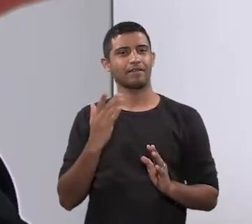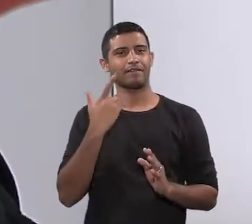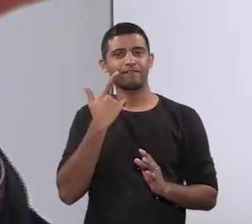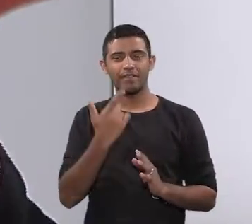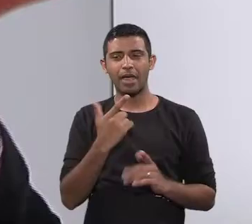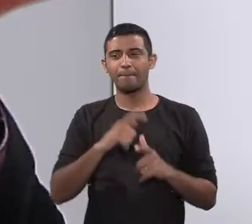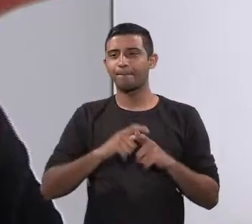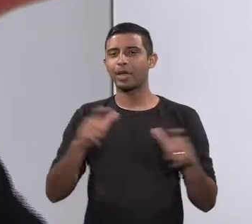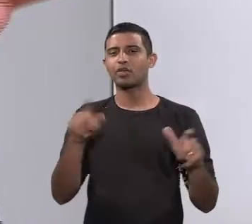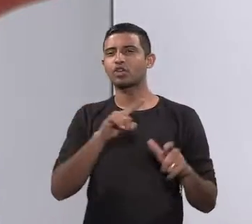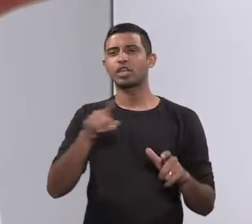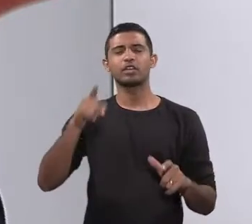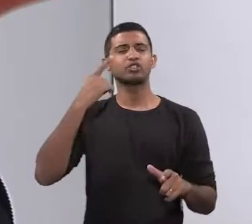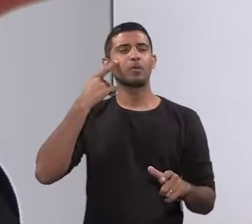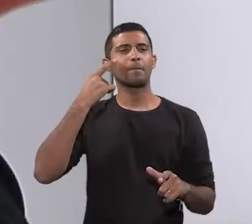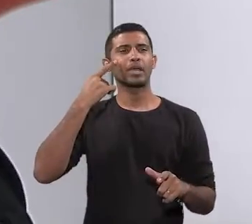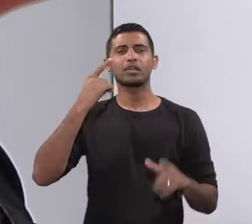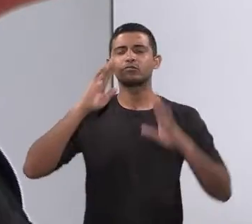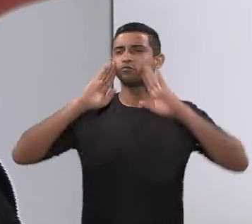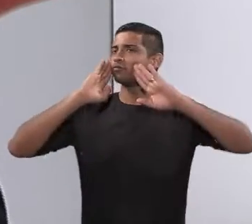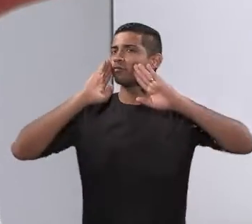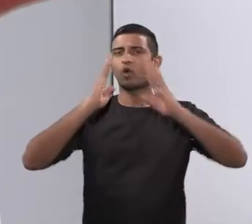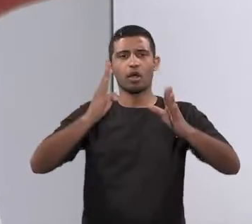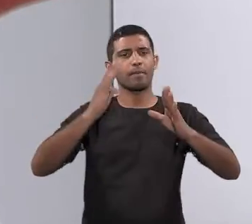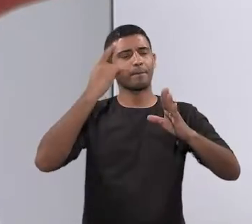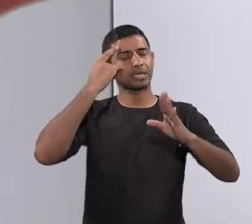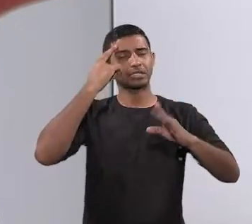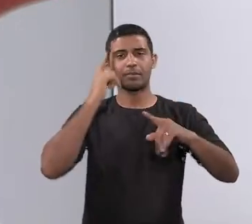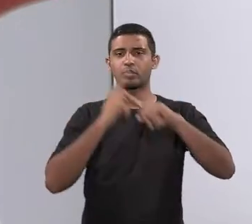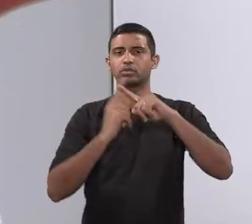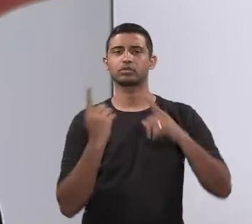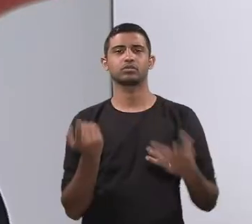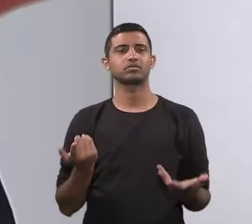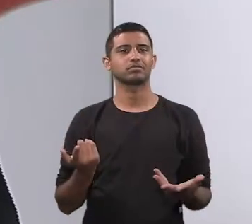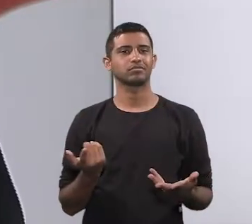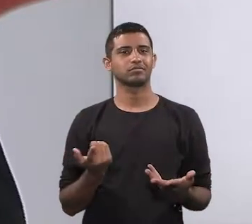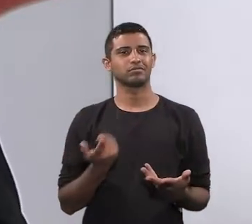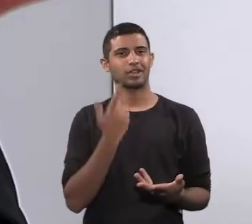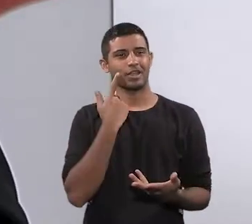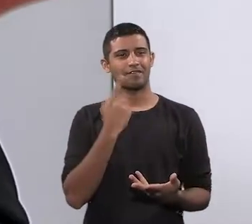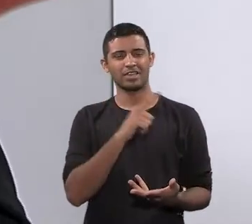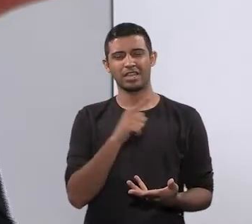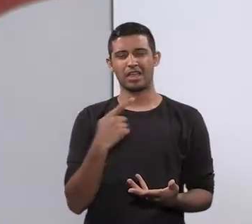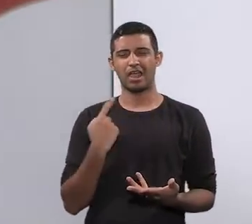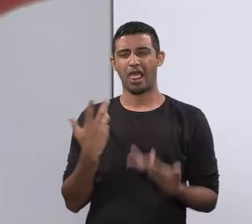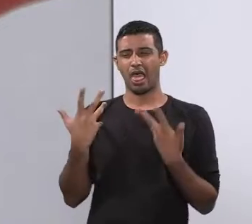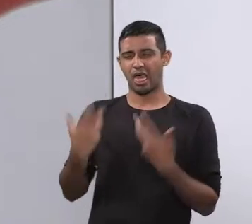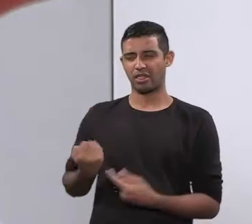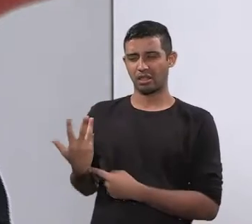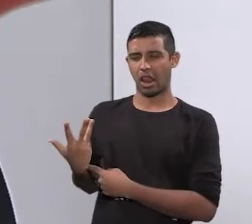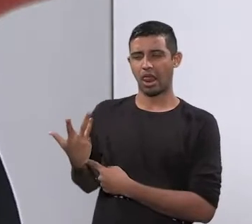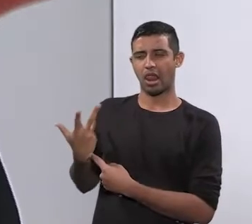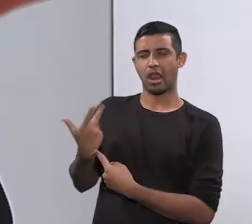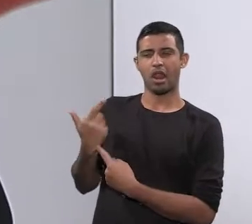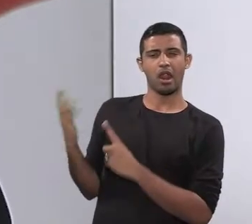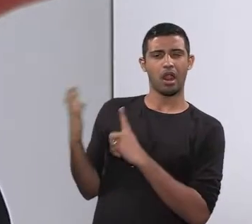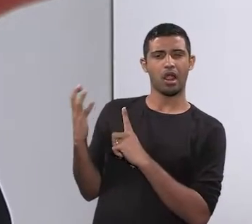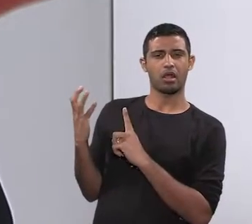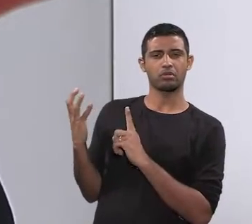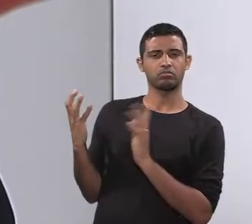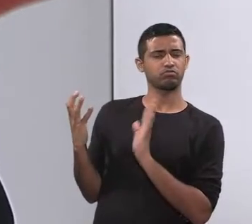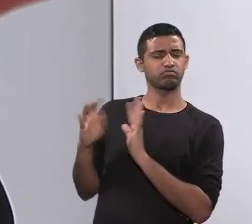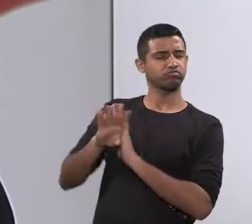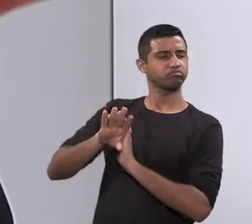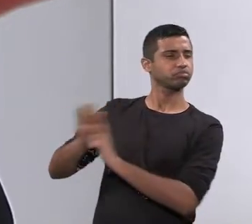a criança passa a olhar para frente, olhar para coisas positivas. Sim, então sim. Ela não recebe essa influência